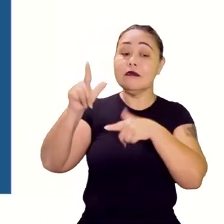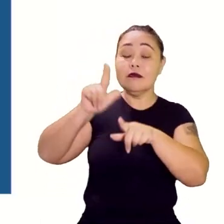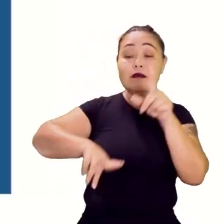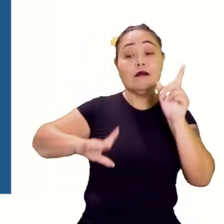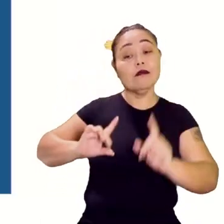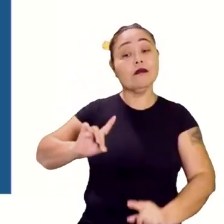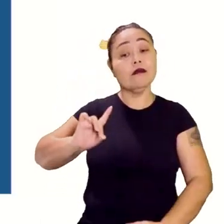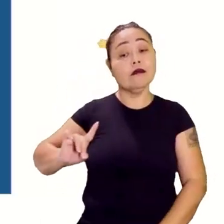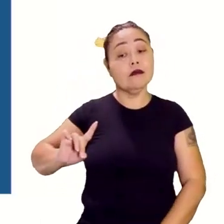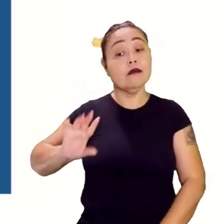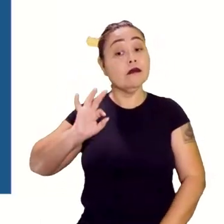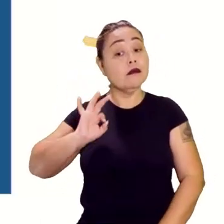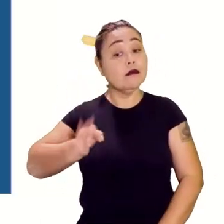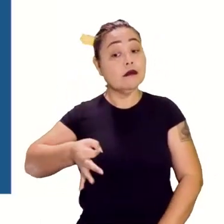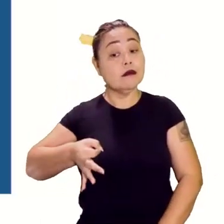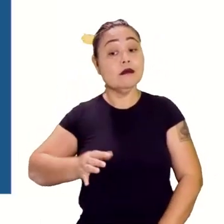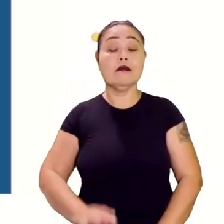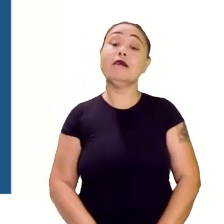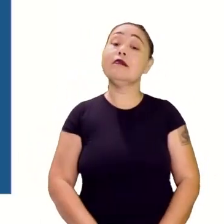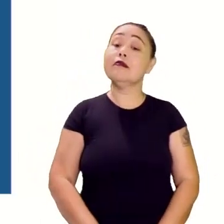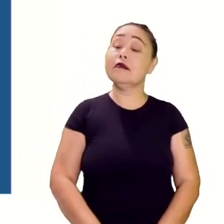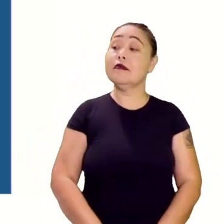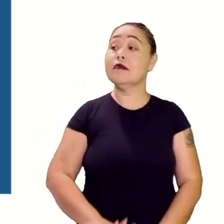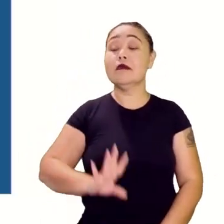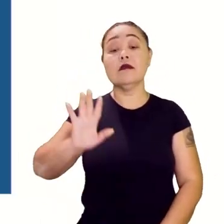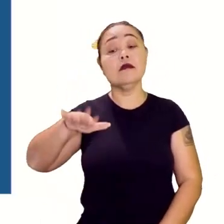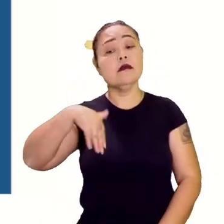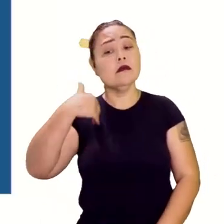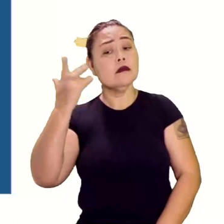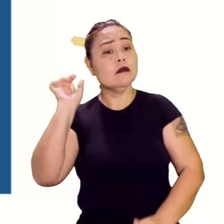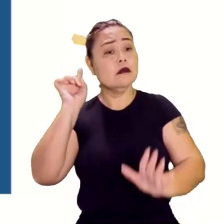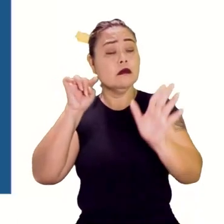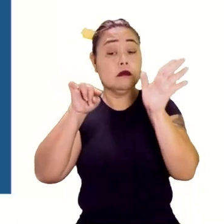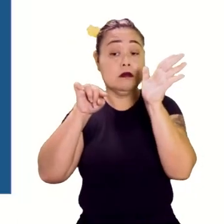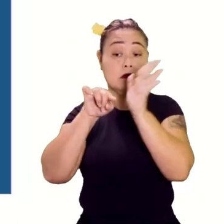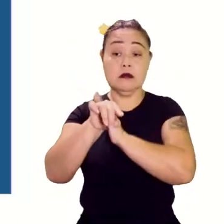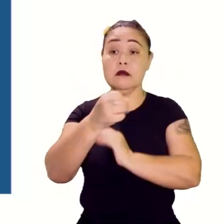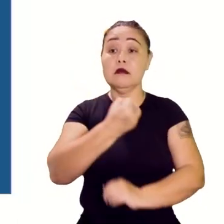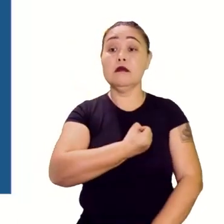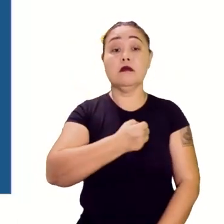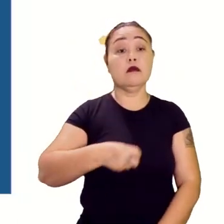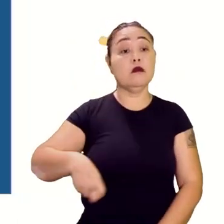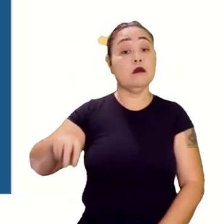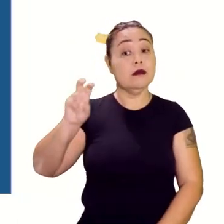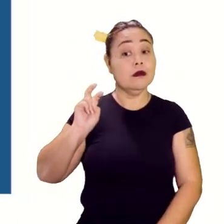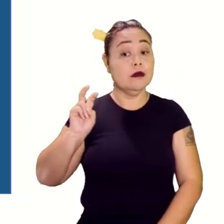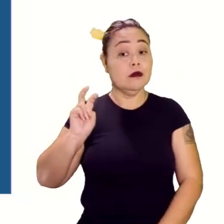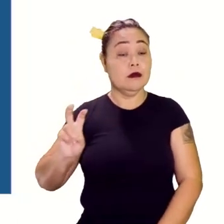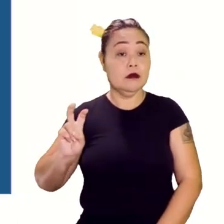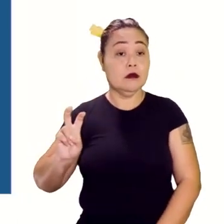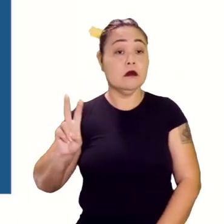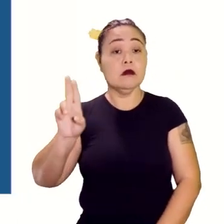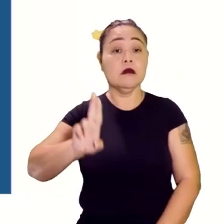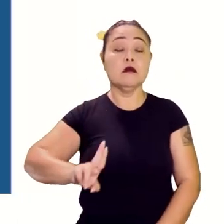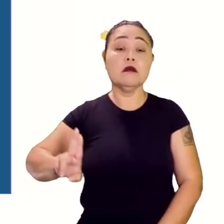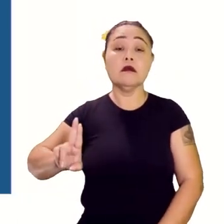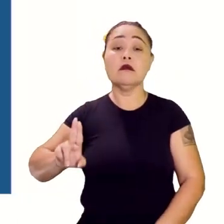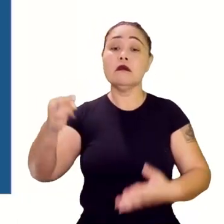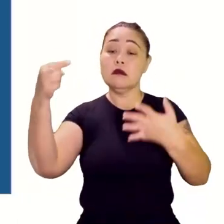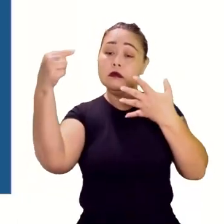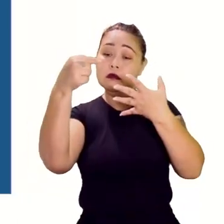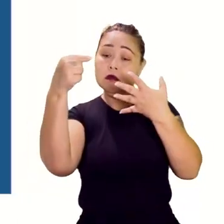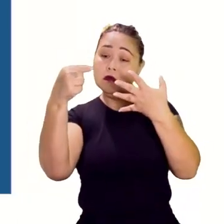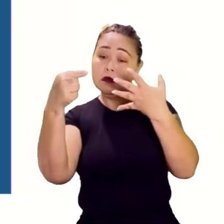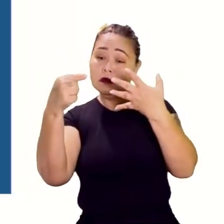100. Certo? Certinho. Então vamos de pergunta número 5, olha lá. Utilizando